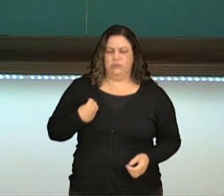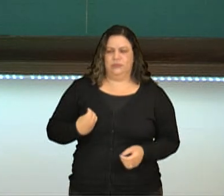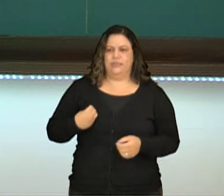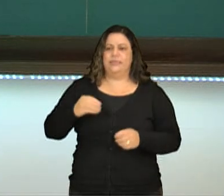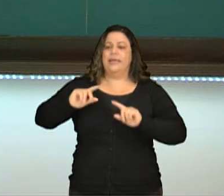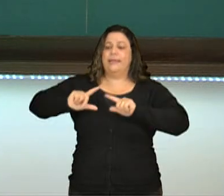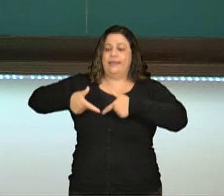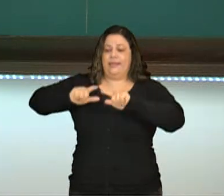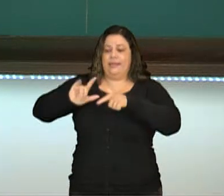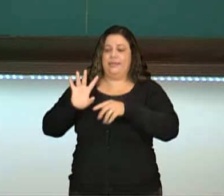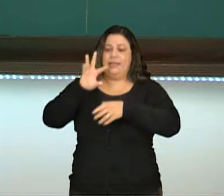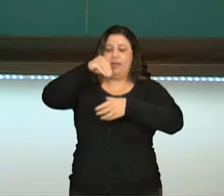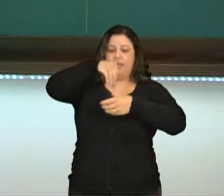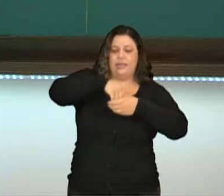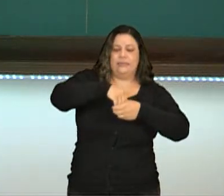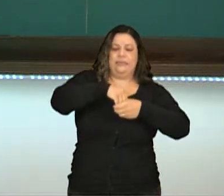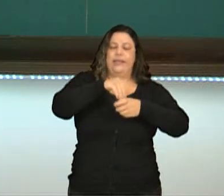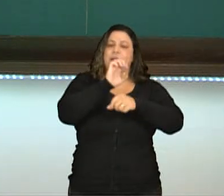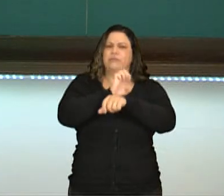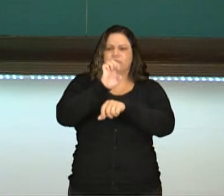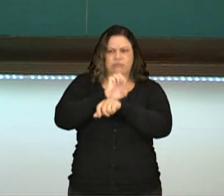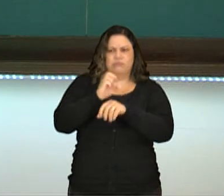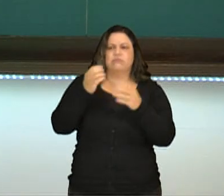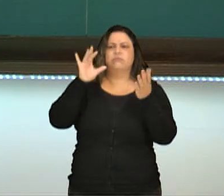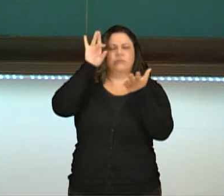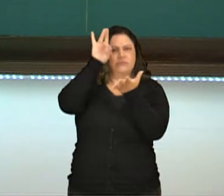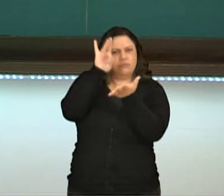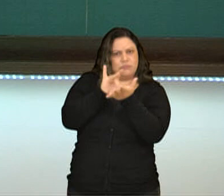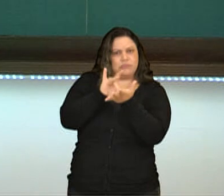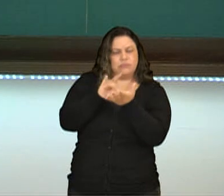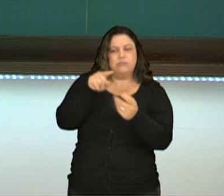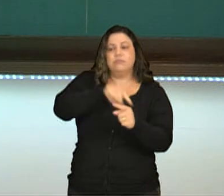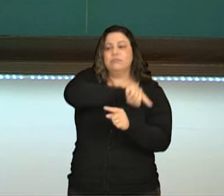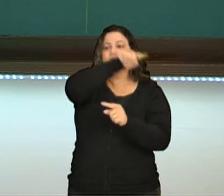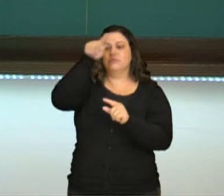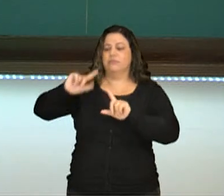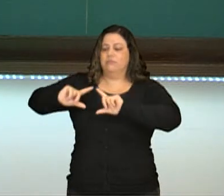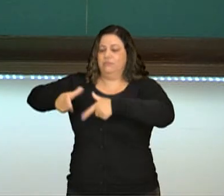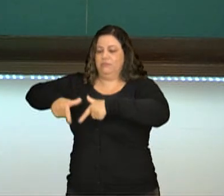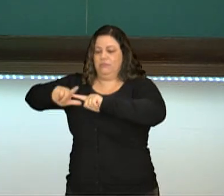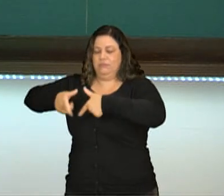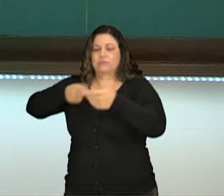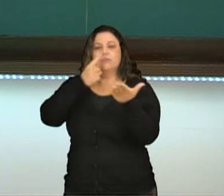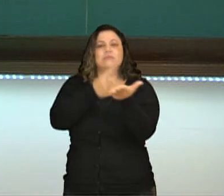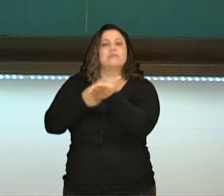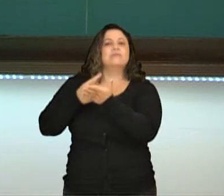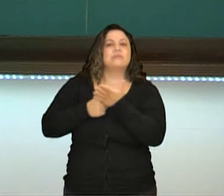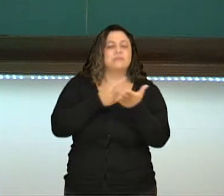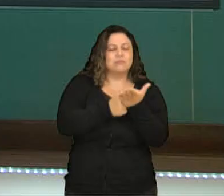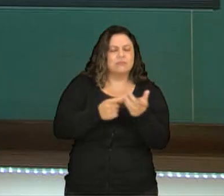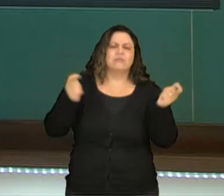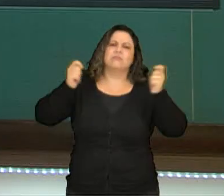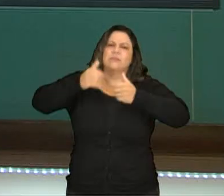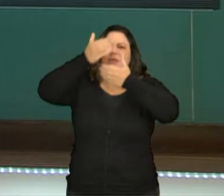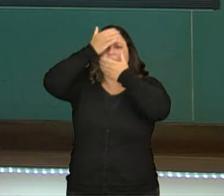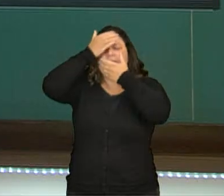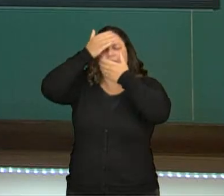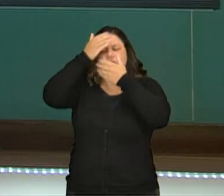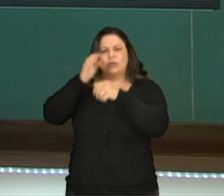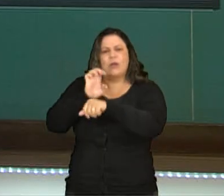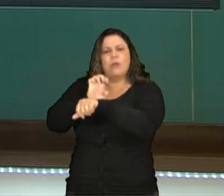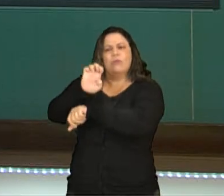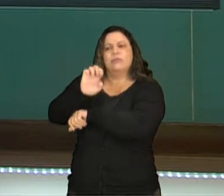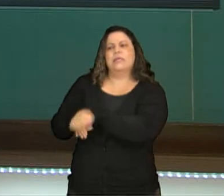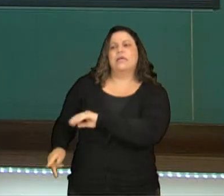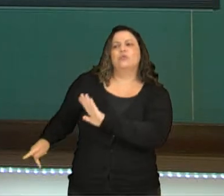e aceitavam a existência de Israel, e os israelenses consideravam os palestinos com direito a um Estado próprio.